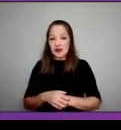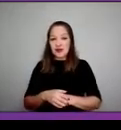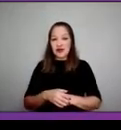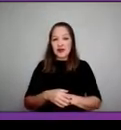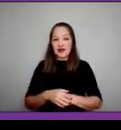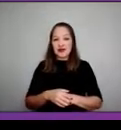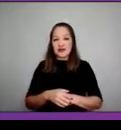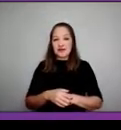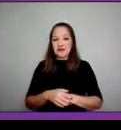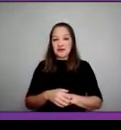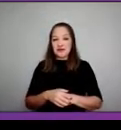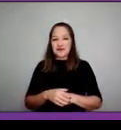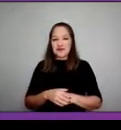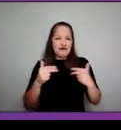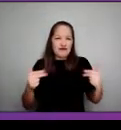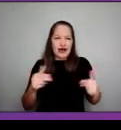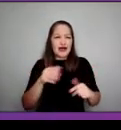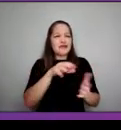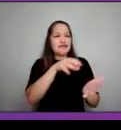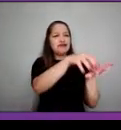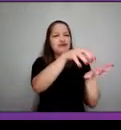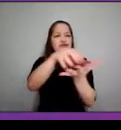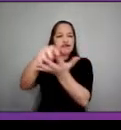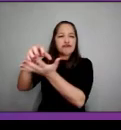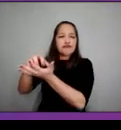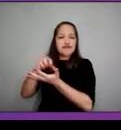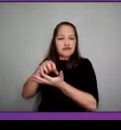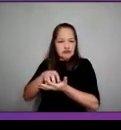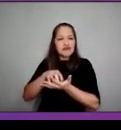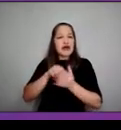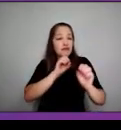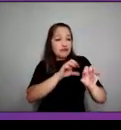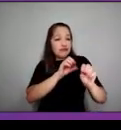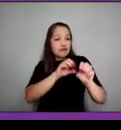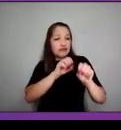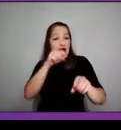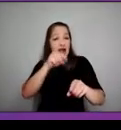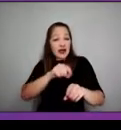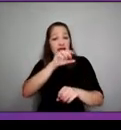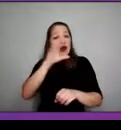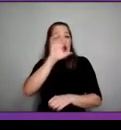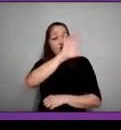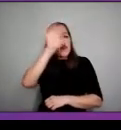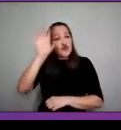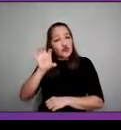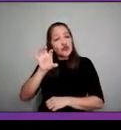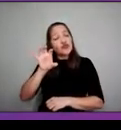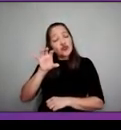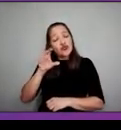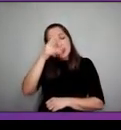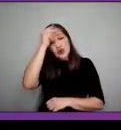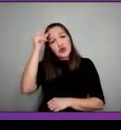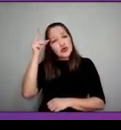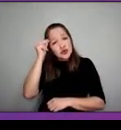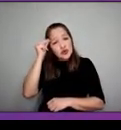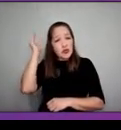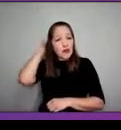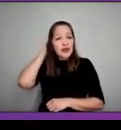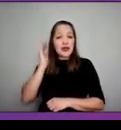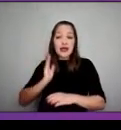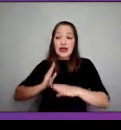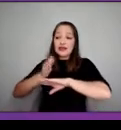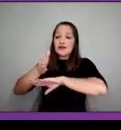de ensino aqui nas ilhas de Belém que são Município de Belém a 15 minutos pra travessão do a baía do Guajará o